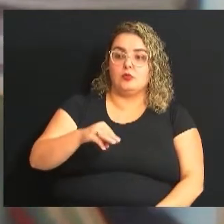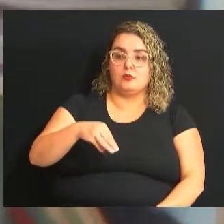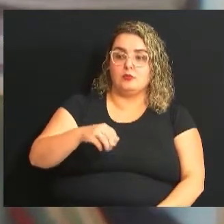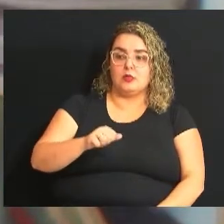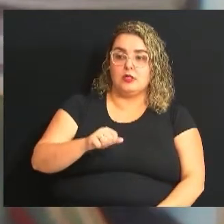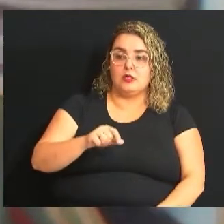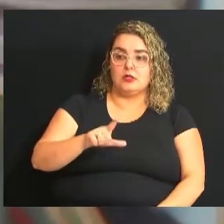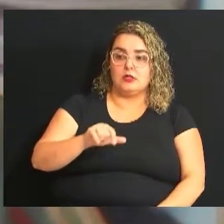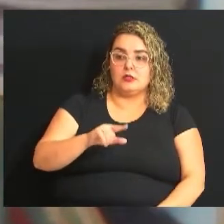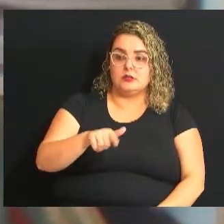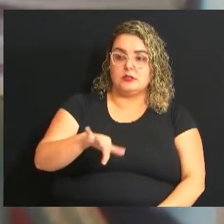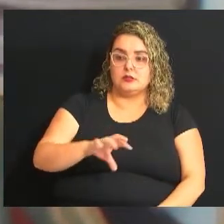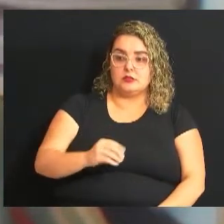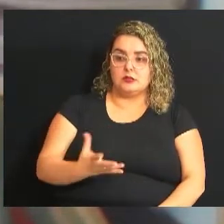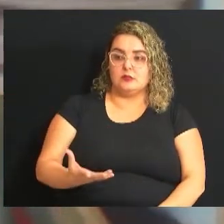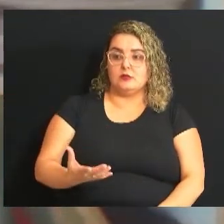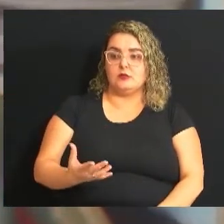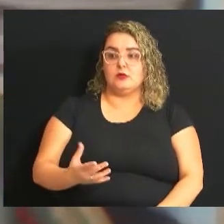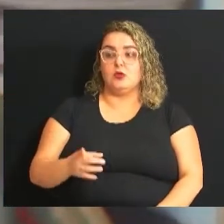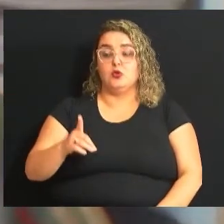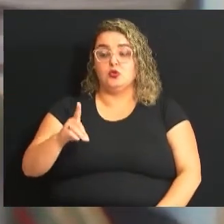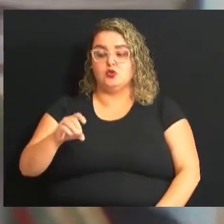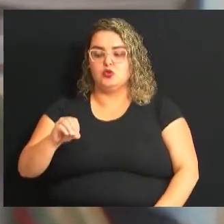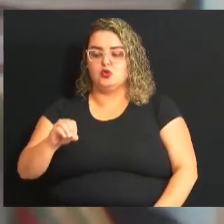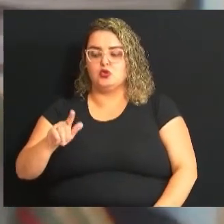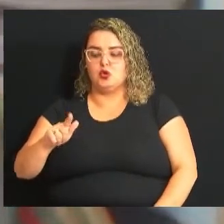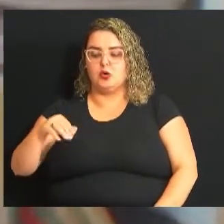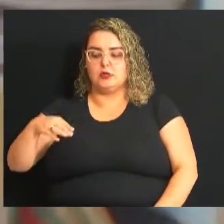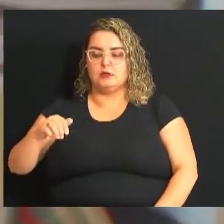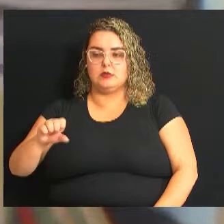aproximação dos dogmas da igreja do